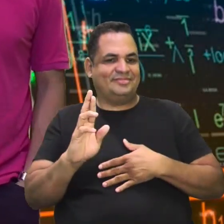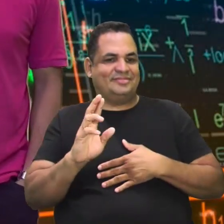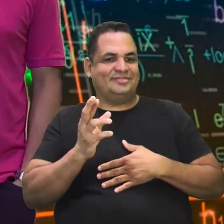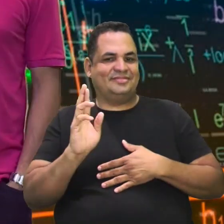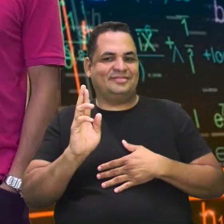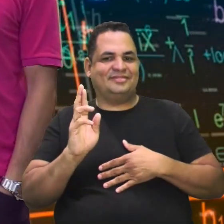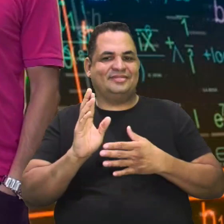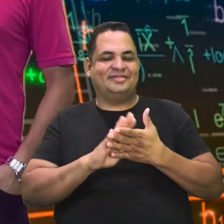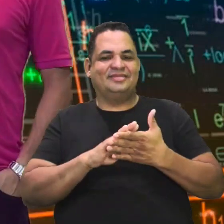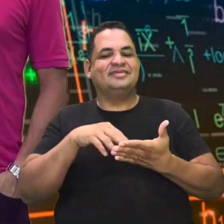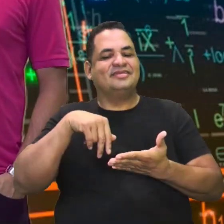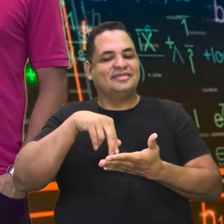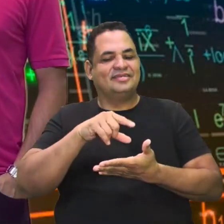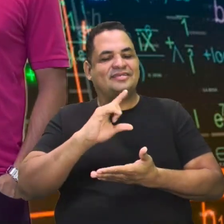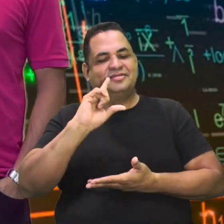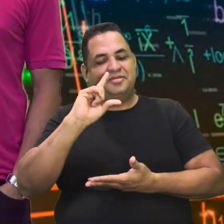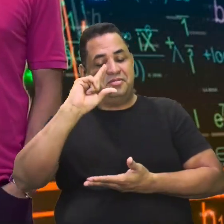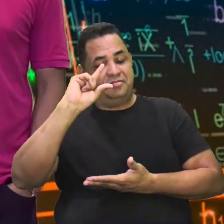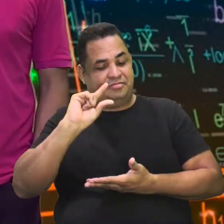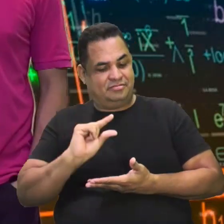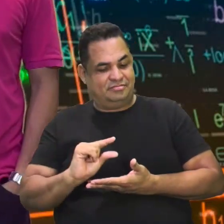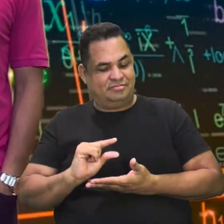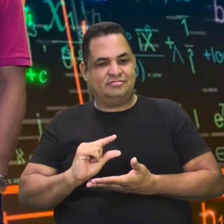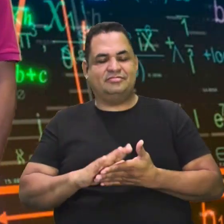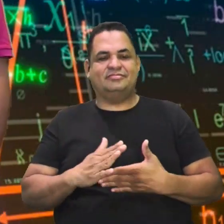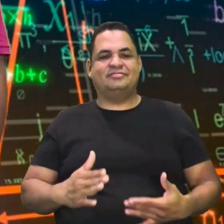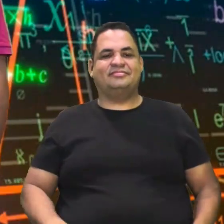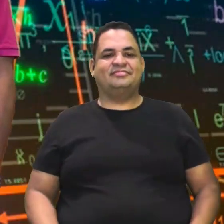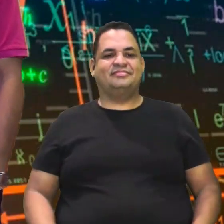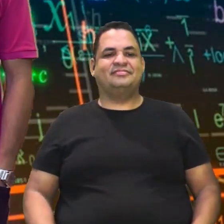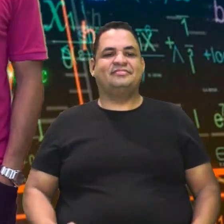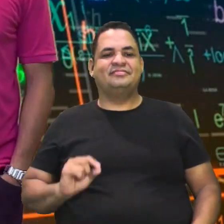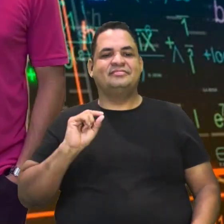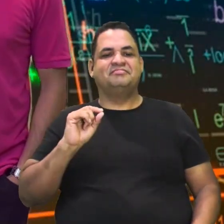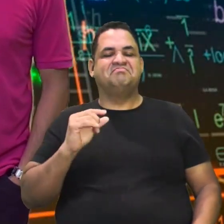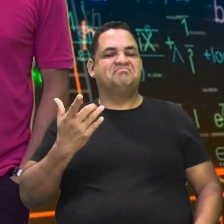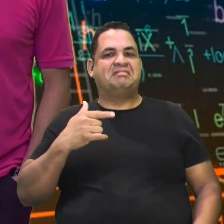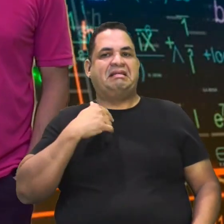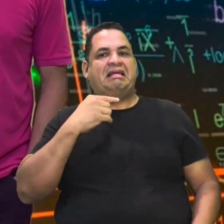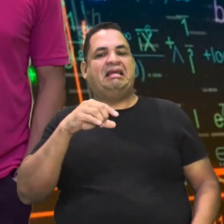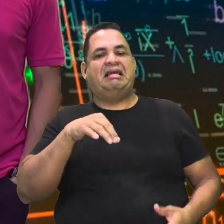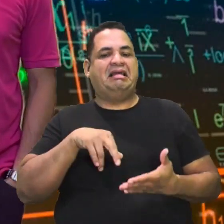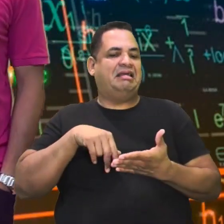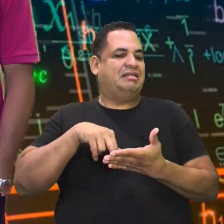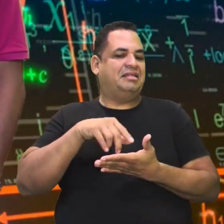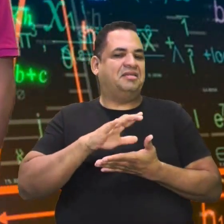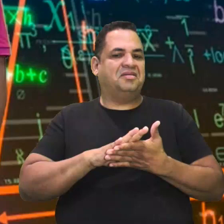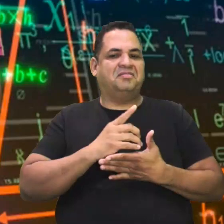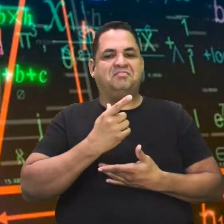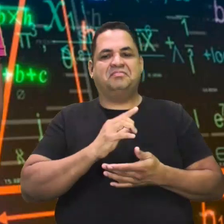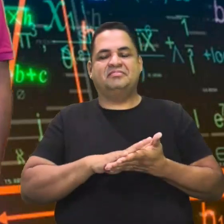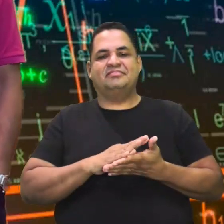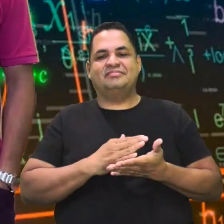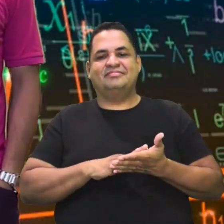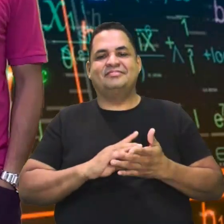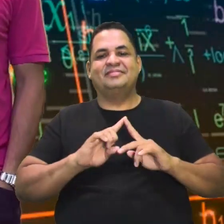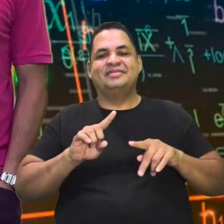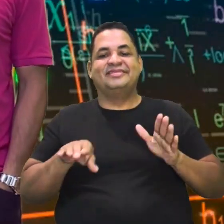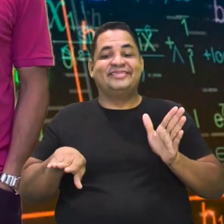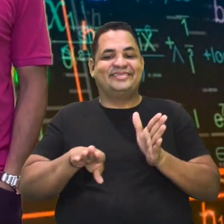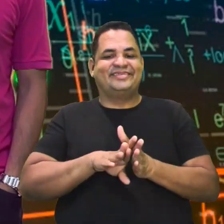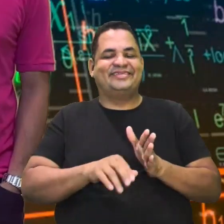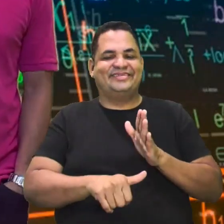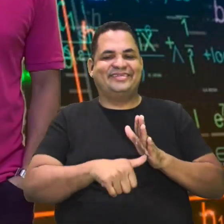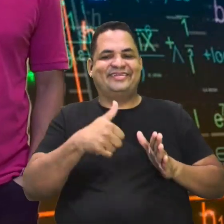menos. É devagar se vai longe. Isso, viu? Olha aí, né? O que adianta tanto esporte? Só que eu cheguei primeiro lá. Tu